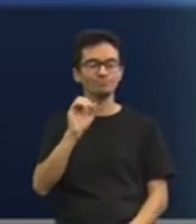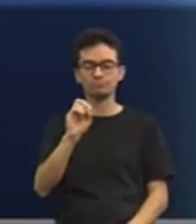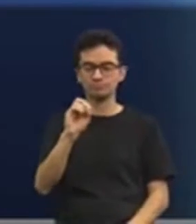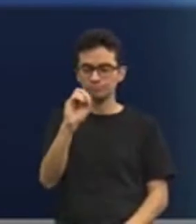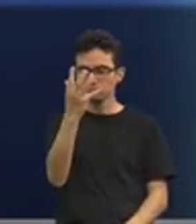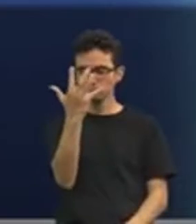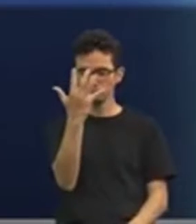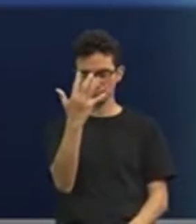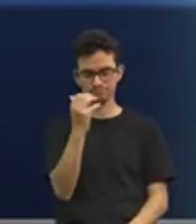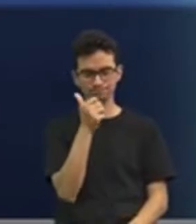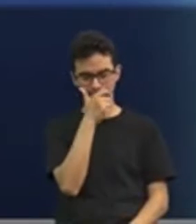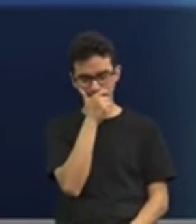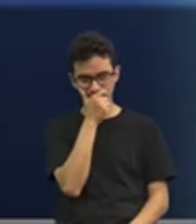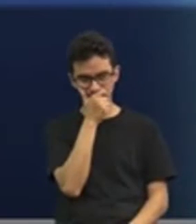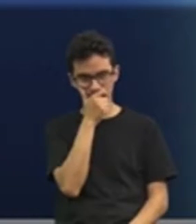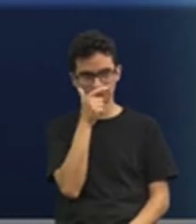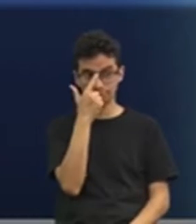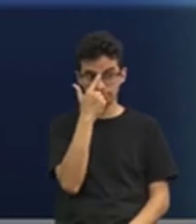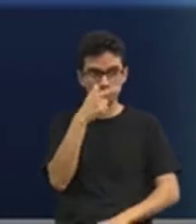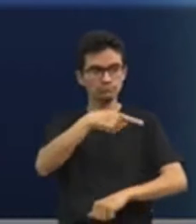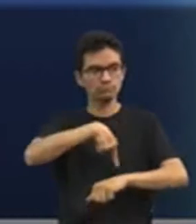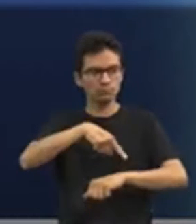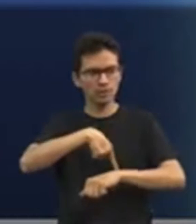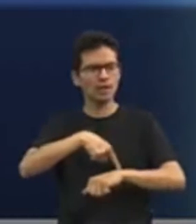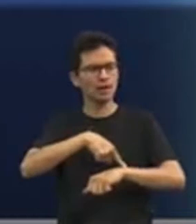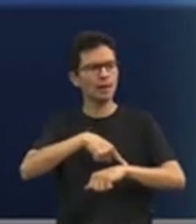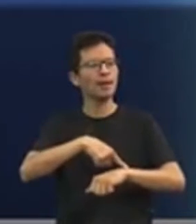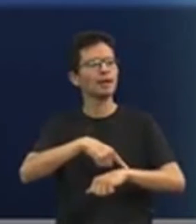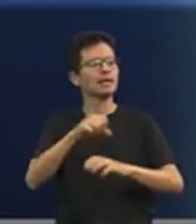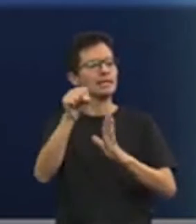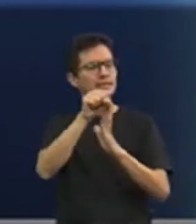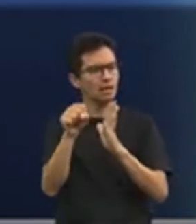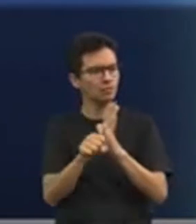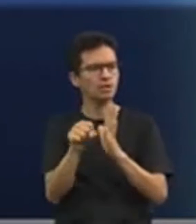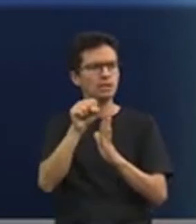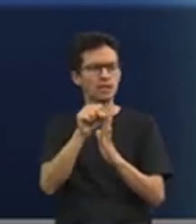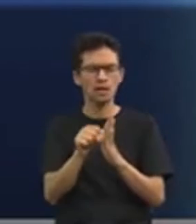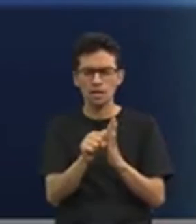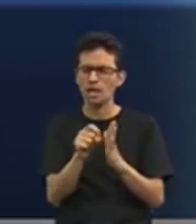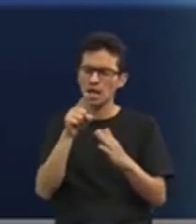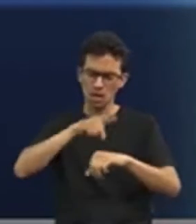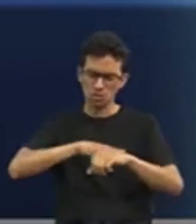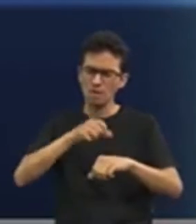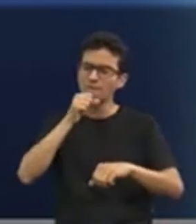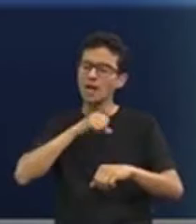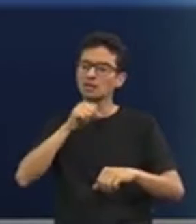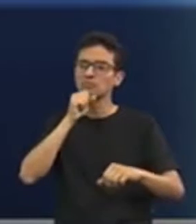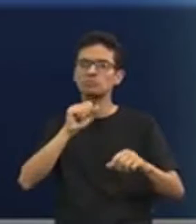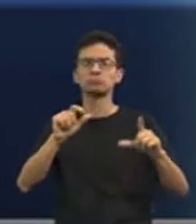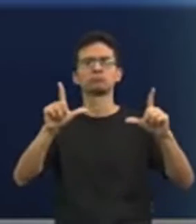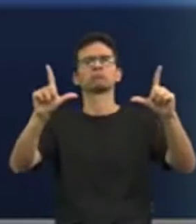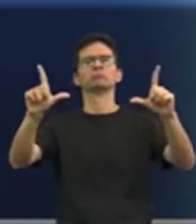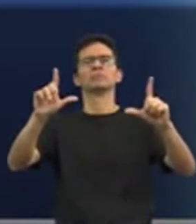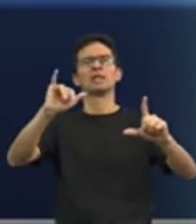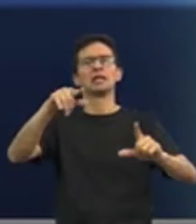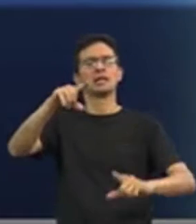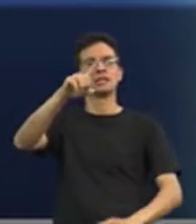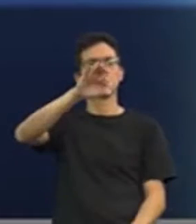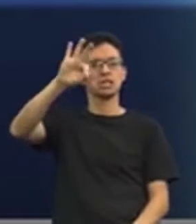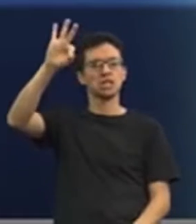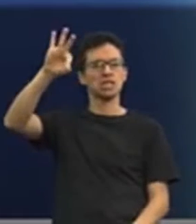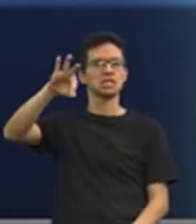e ele fala assim as horas batiam de século a século no velho relógio da sala cuja a pêndula